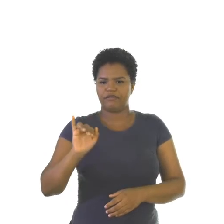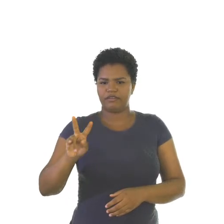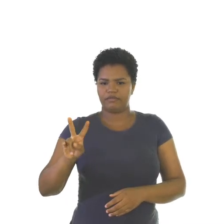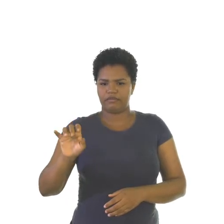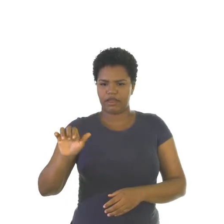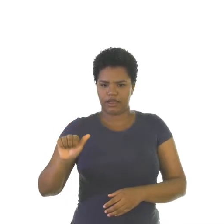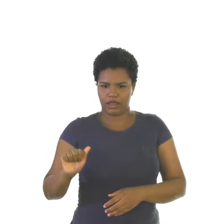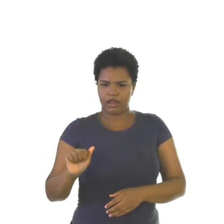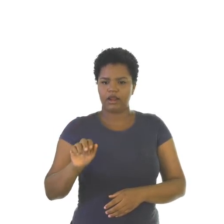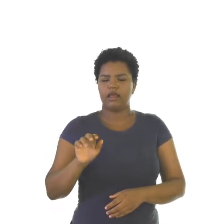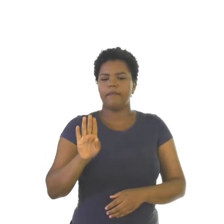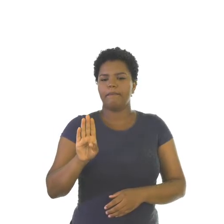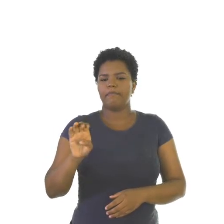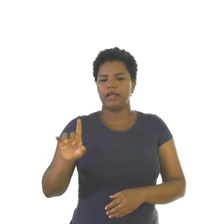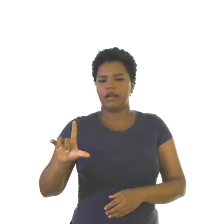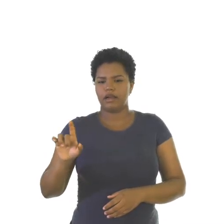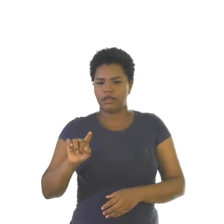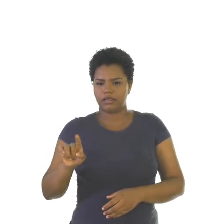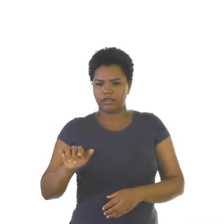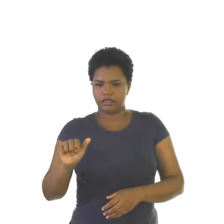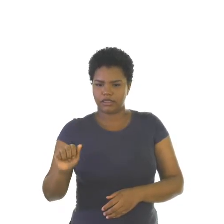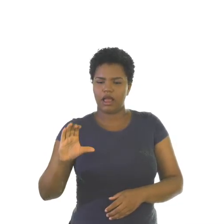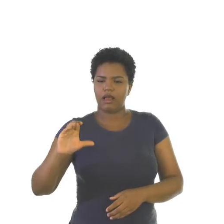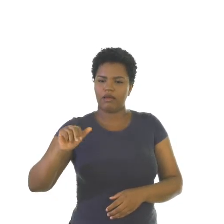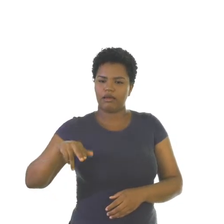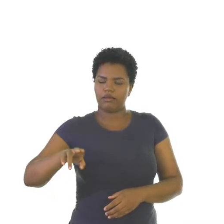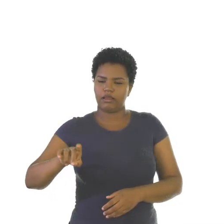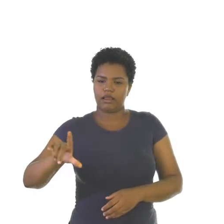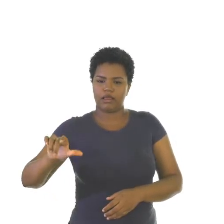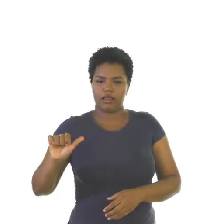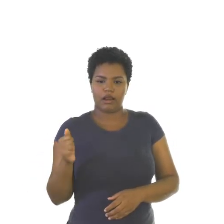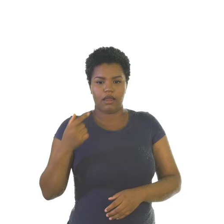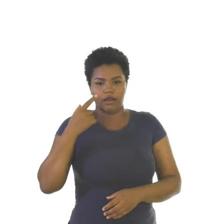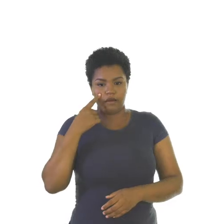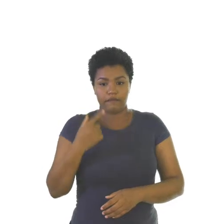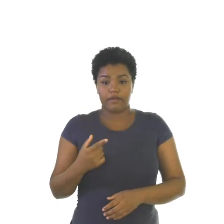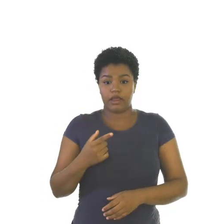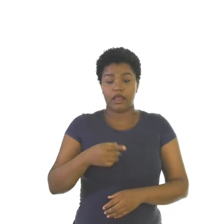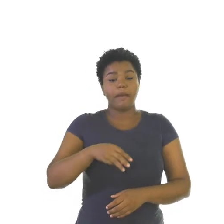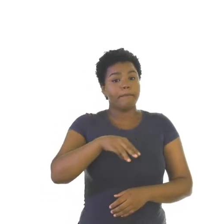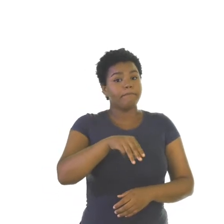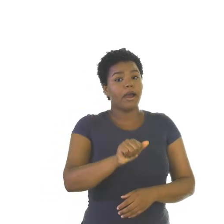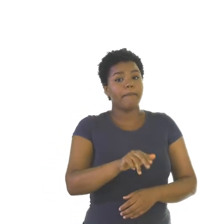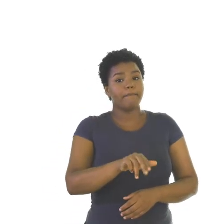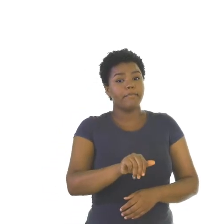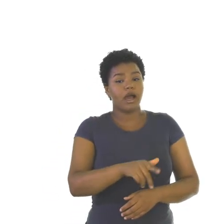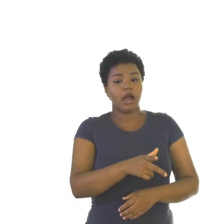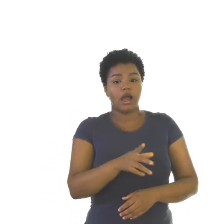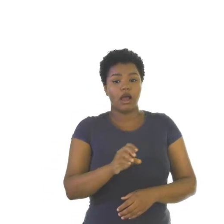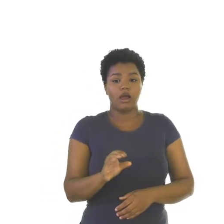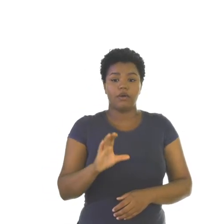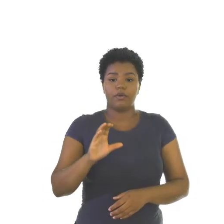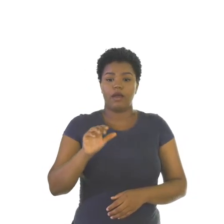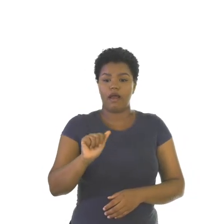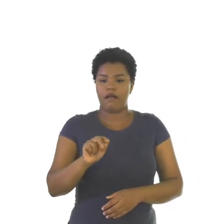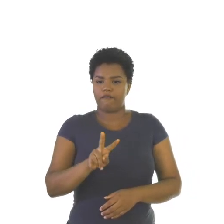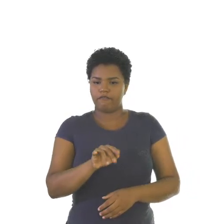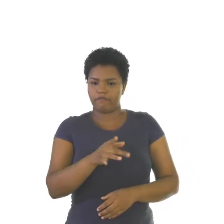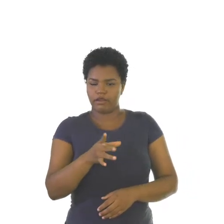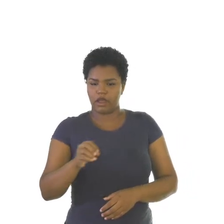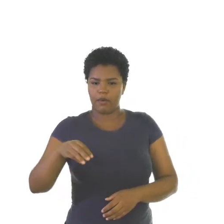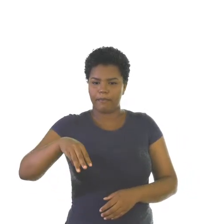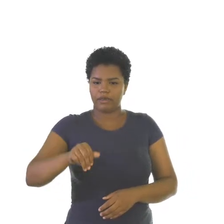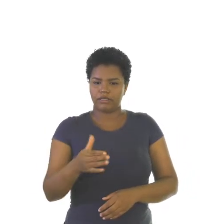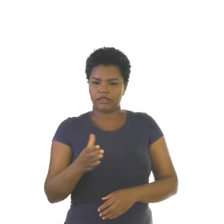canela. Qual é a que rima? Mamão, tem avião, maçã e leão. Caneta, tem